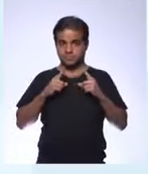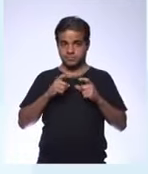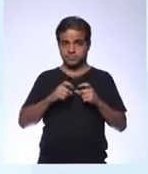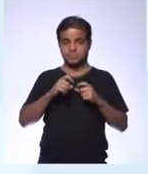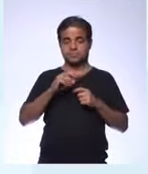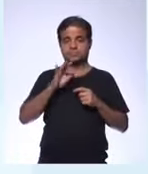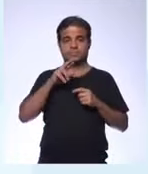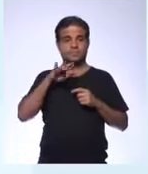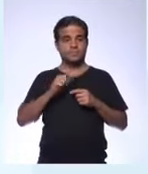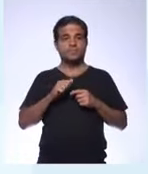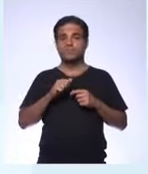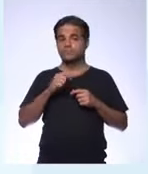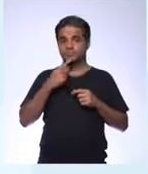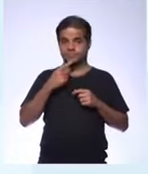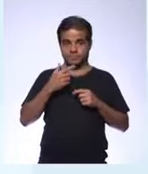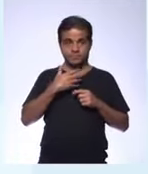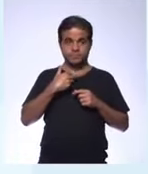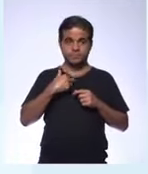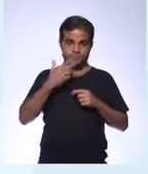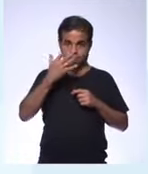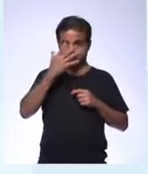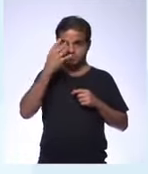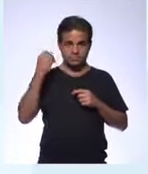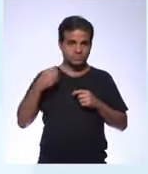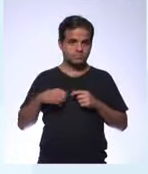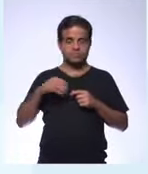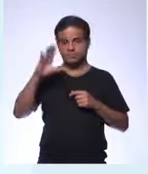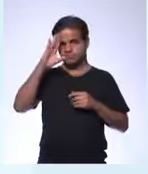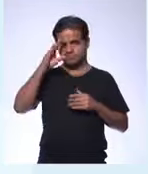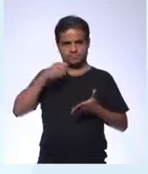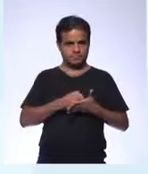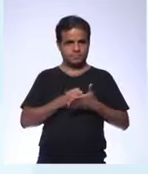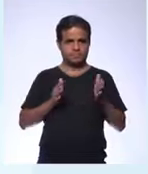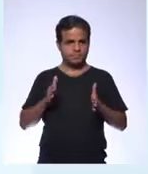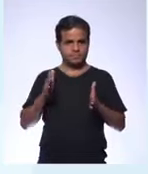gosto de pontuar, que a gente não pode destacar as ditaduras desse